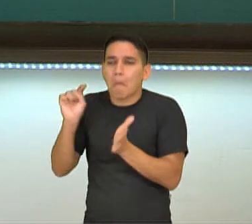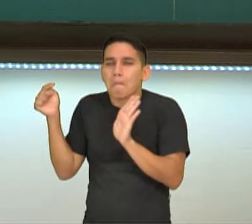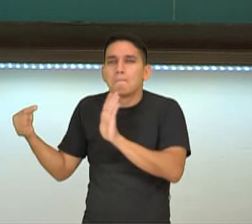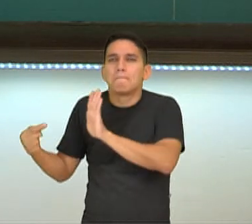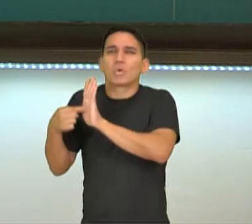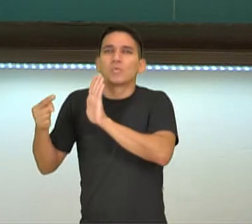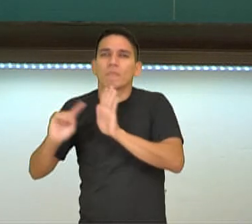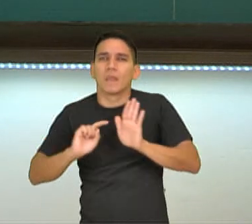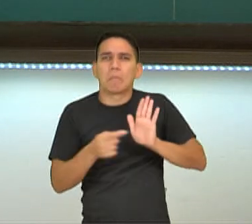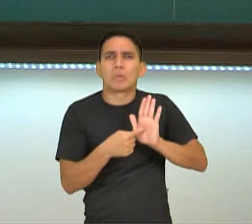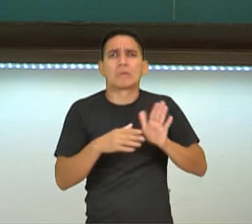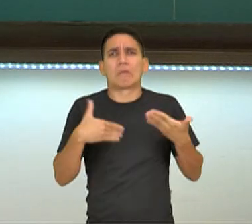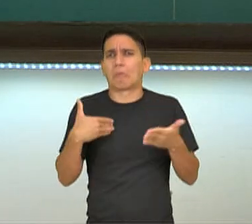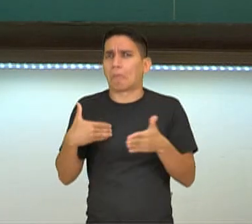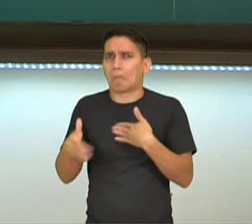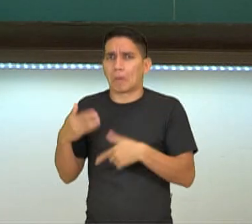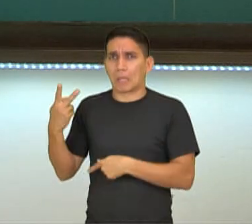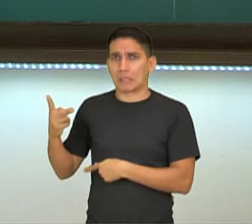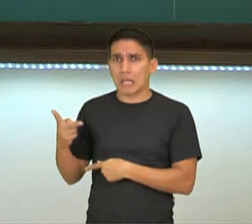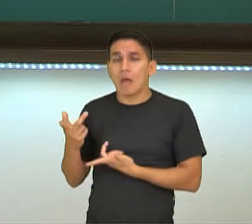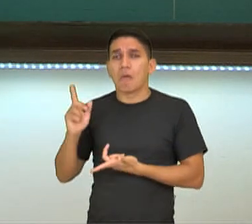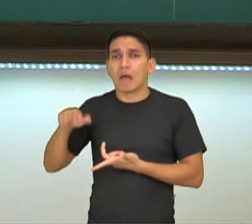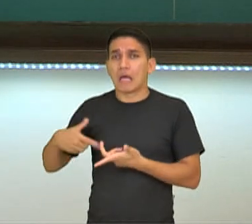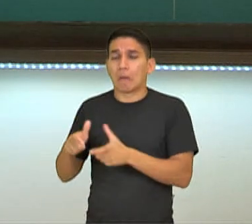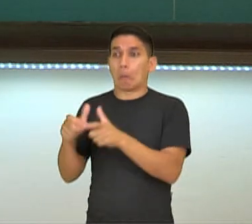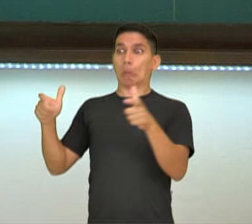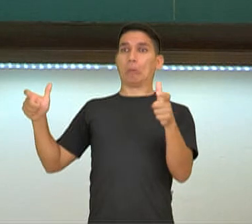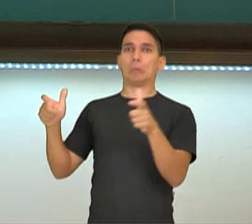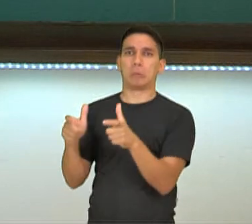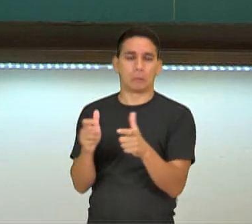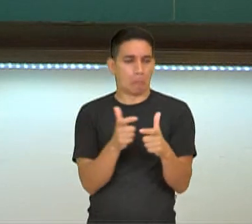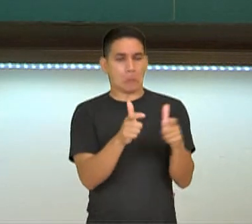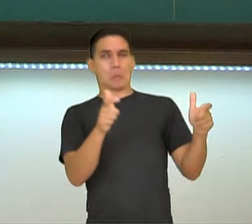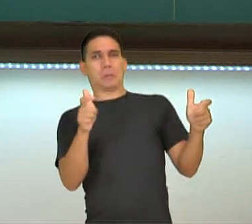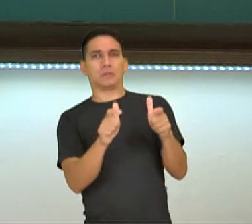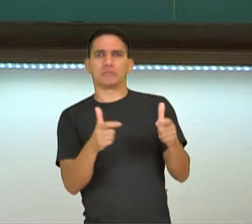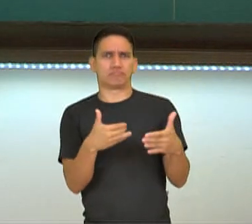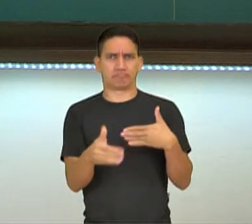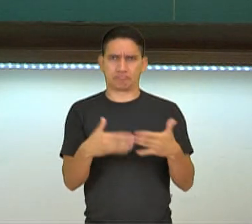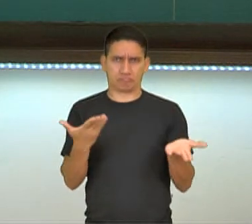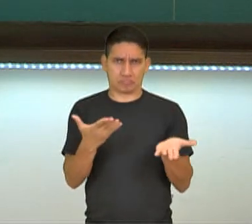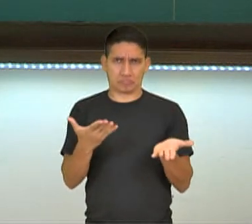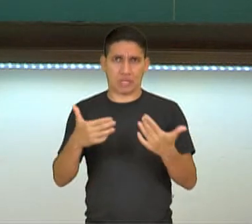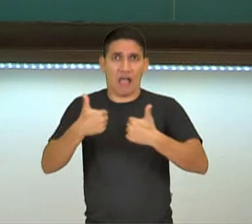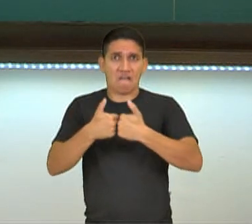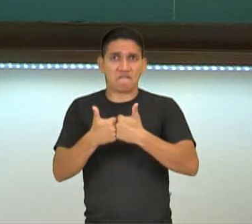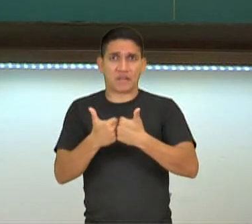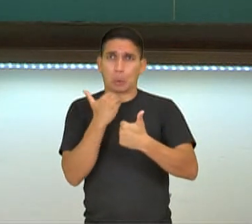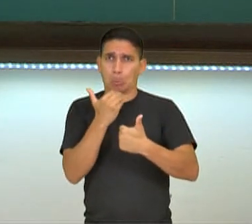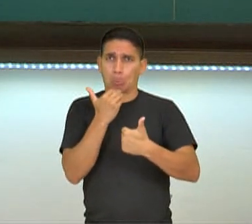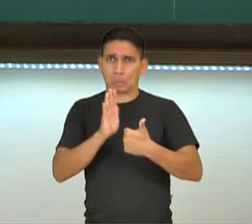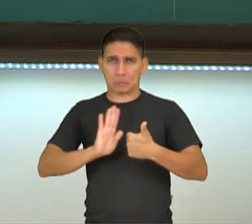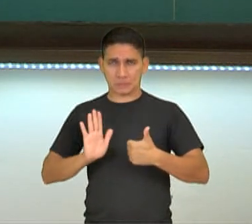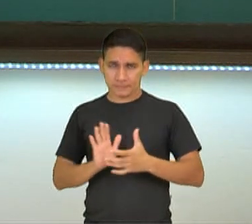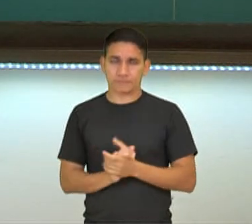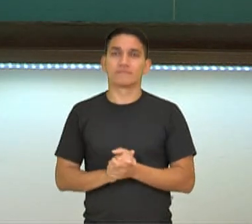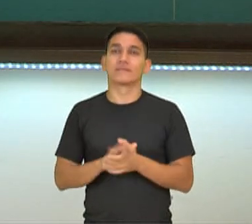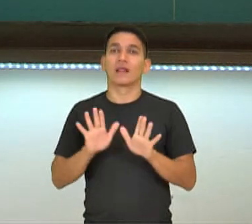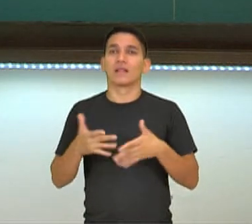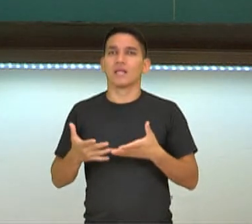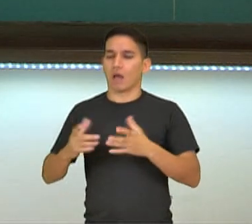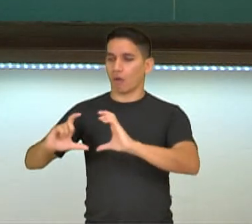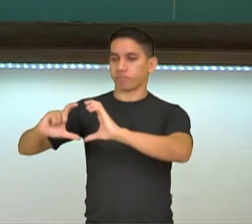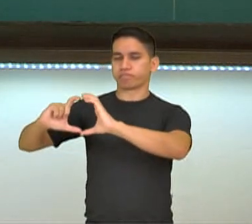o tamanho desse objeto. Ele é considerado um ponto. Em que o tamanho deles não é importante no efeito físico. Esferas tendem a